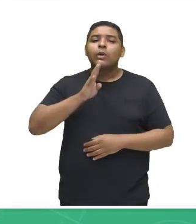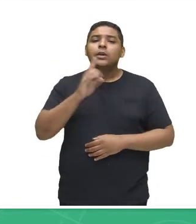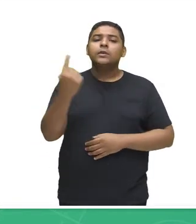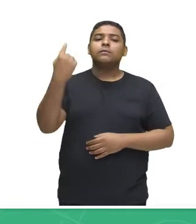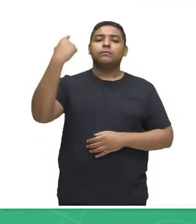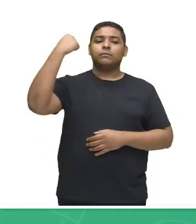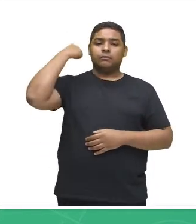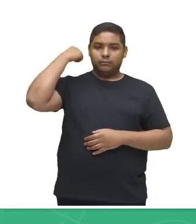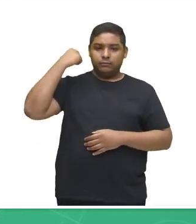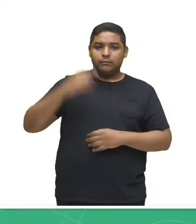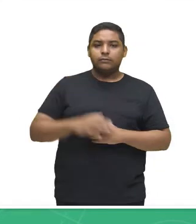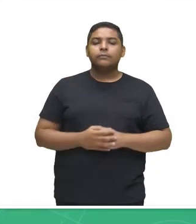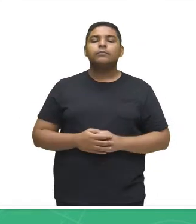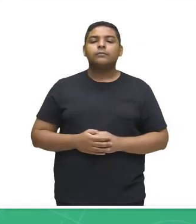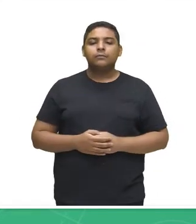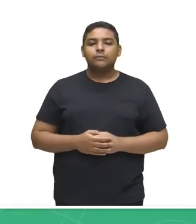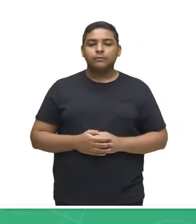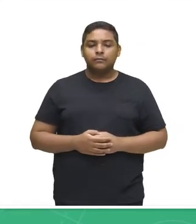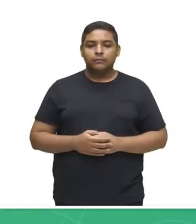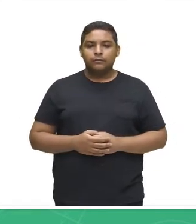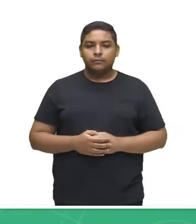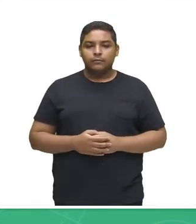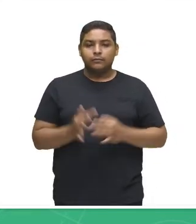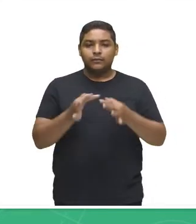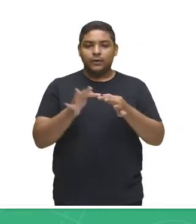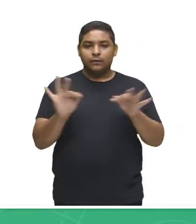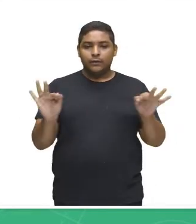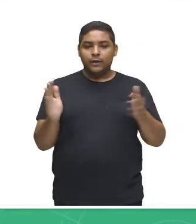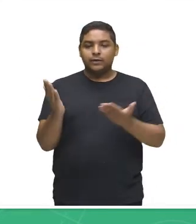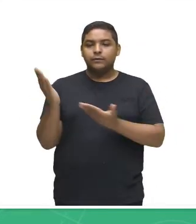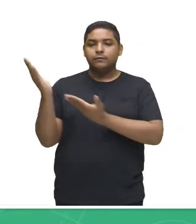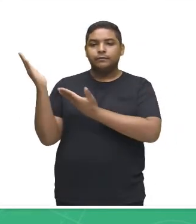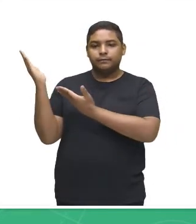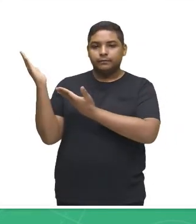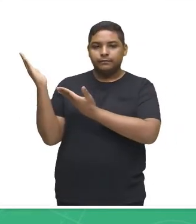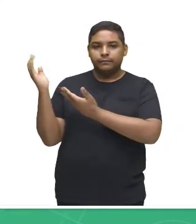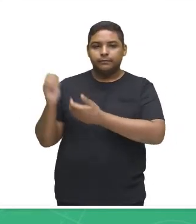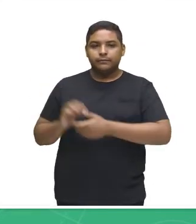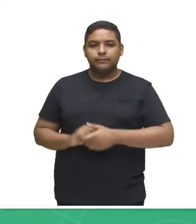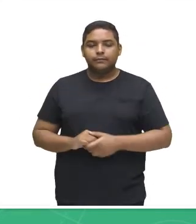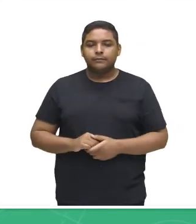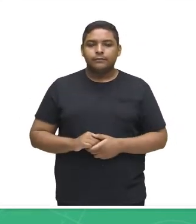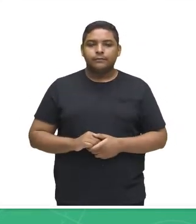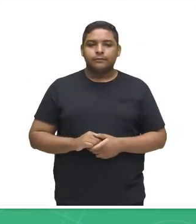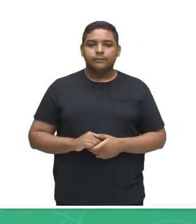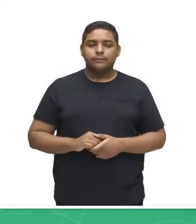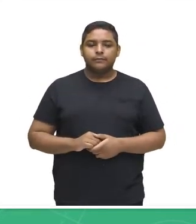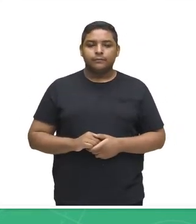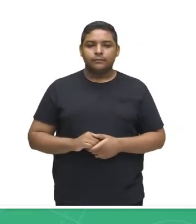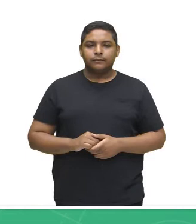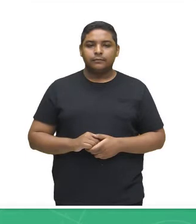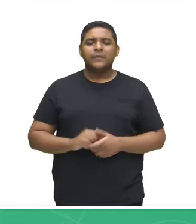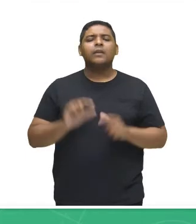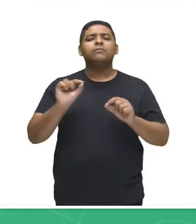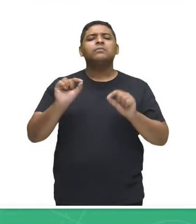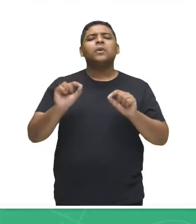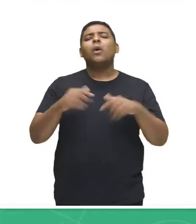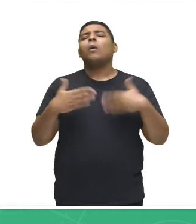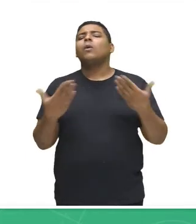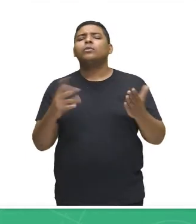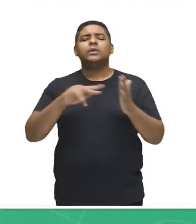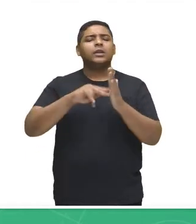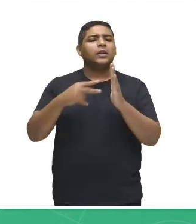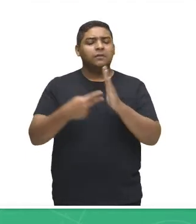vocês, olho por olho e dente por dente. O que isso quer dizer? Que se você fez